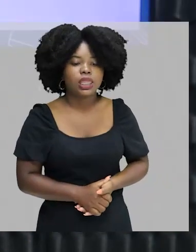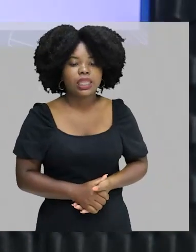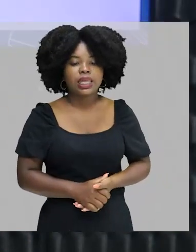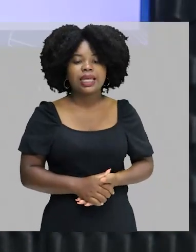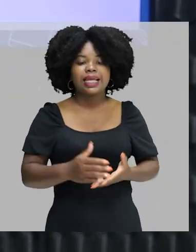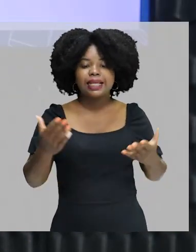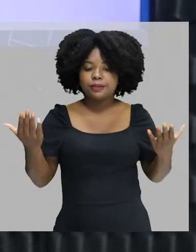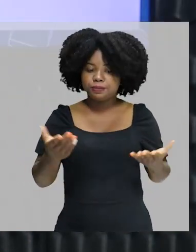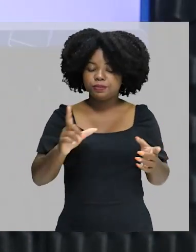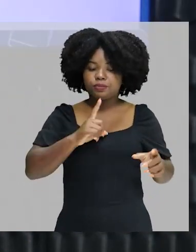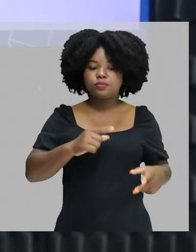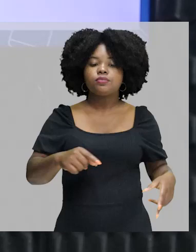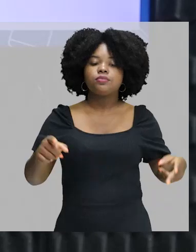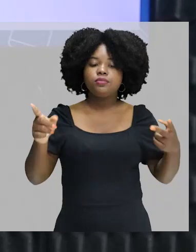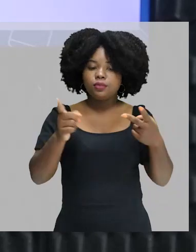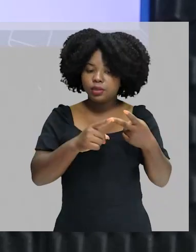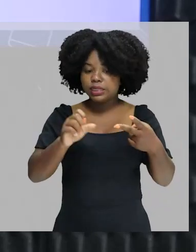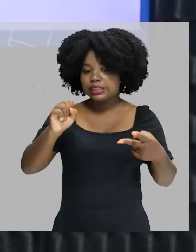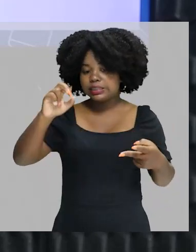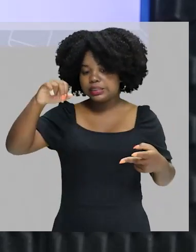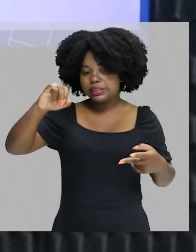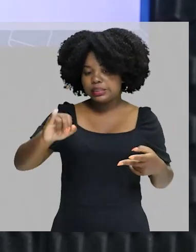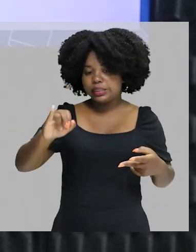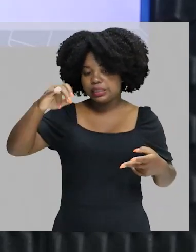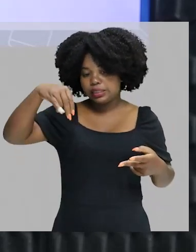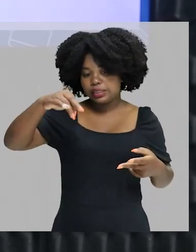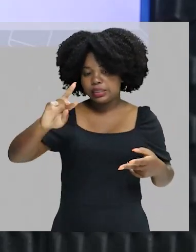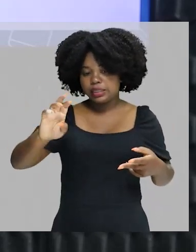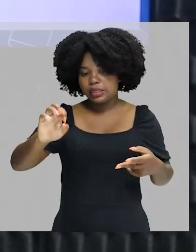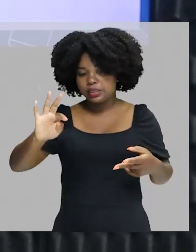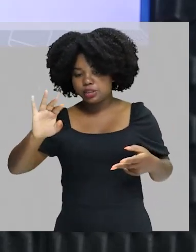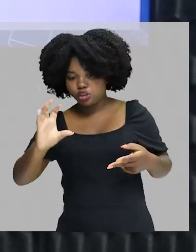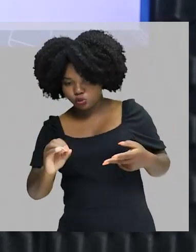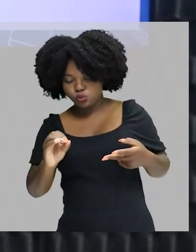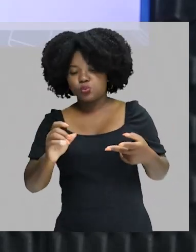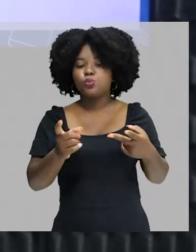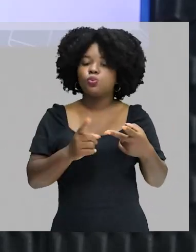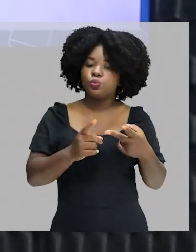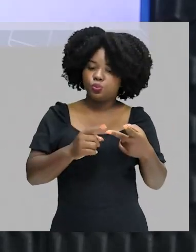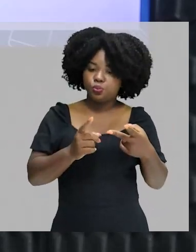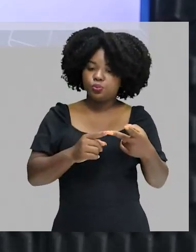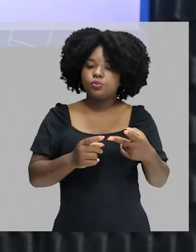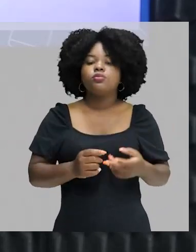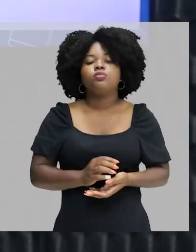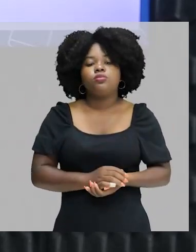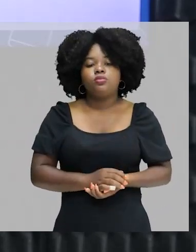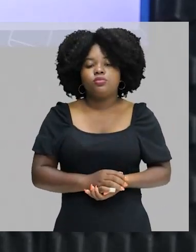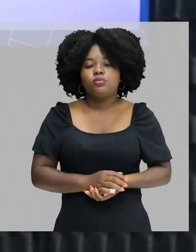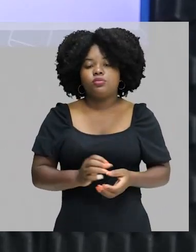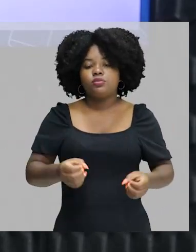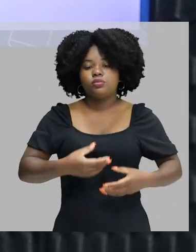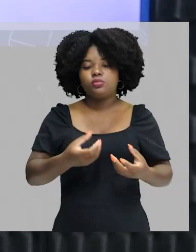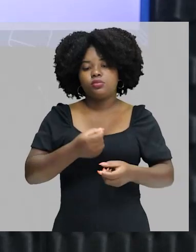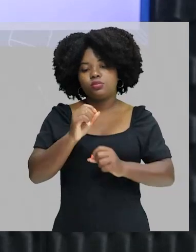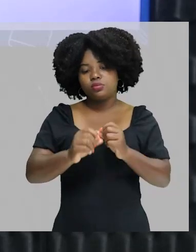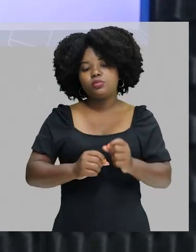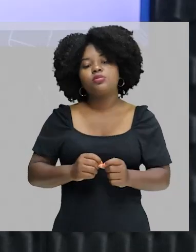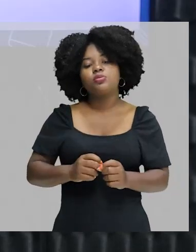Agora, temos também os polímeros sintéticos ou artificiais. São aqueles produzidos